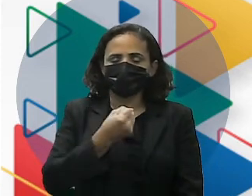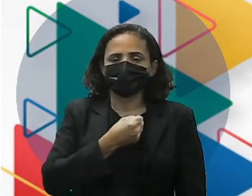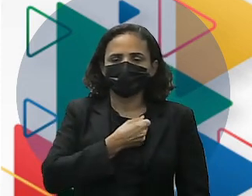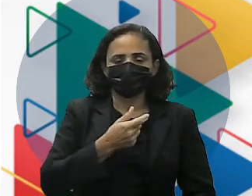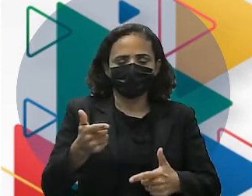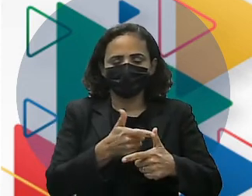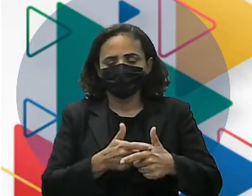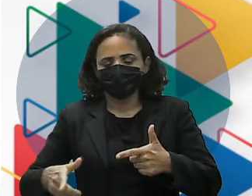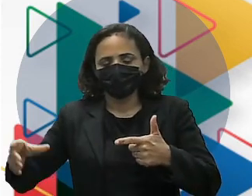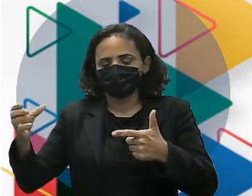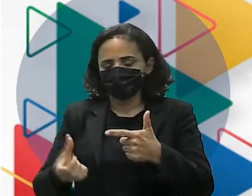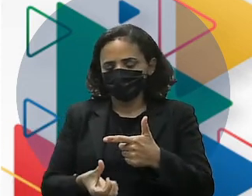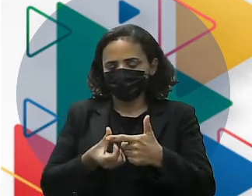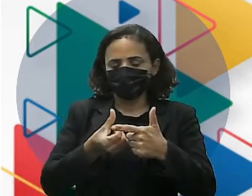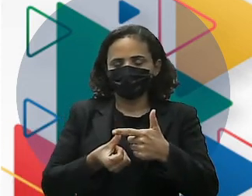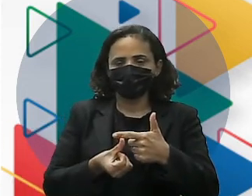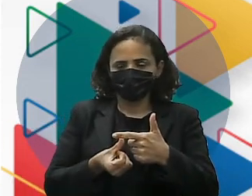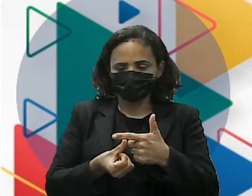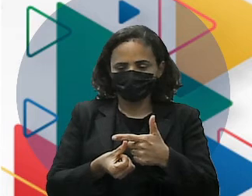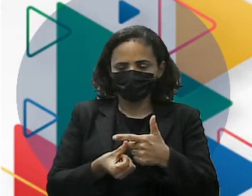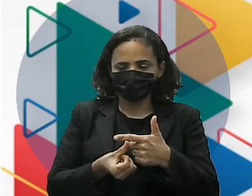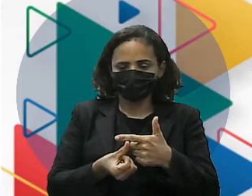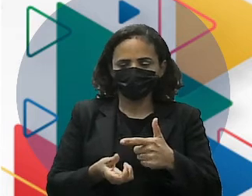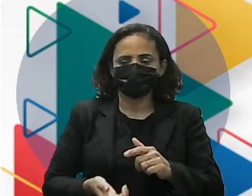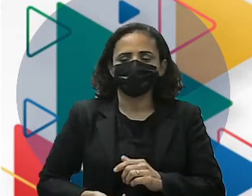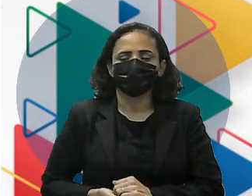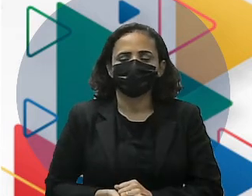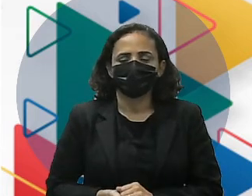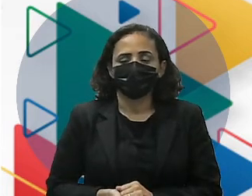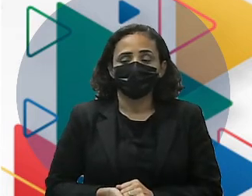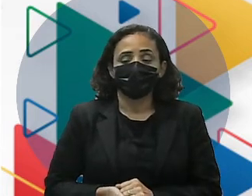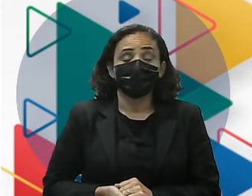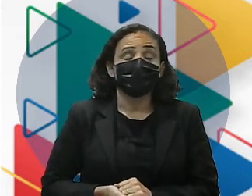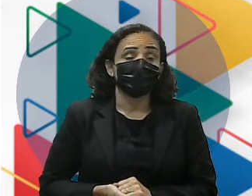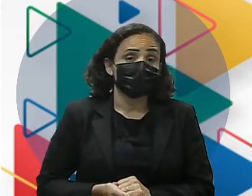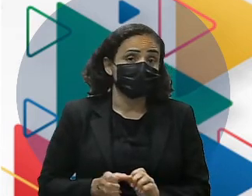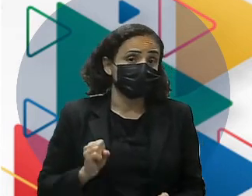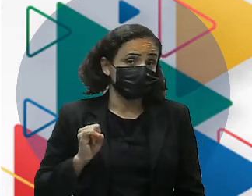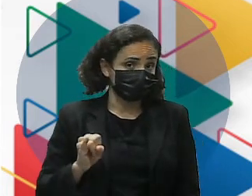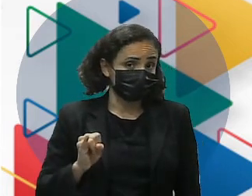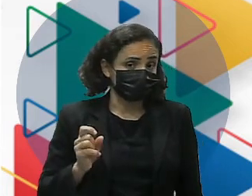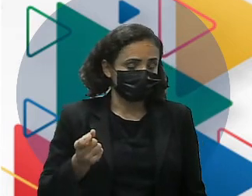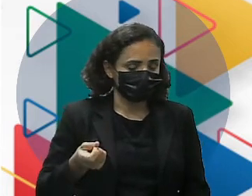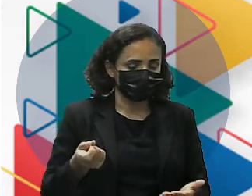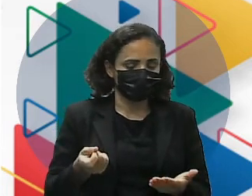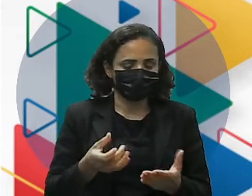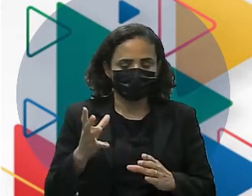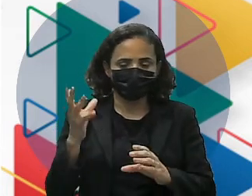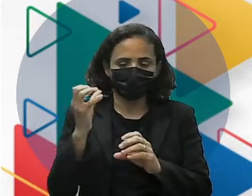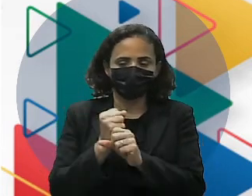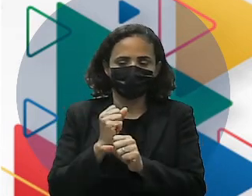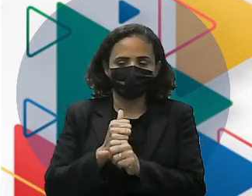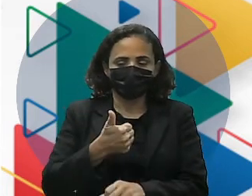por 6 para encontrar a média. Não é isso, Robertão? Então, se eu somar aí 180